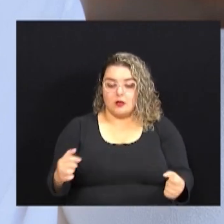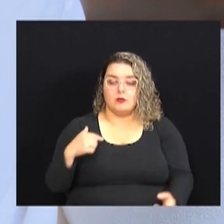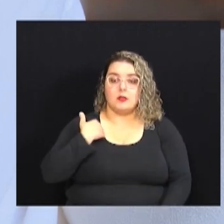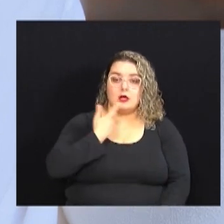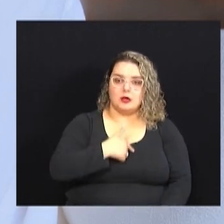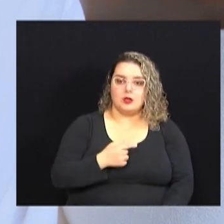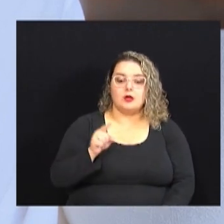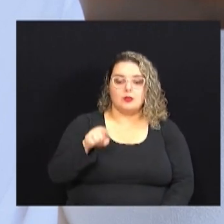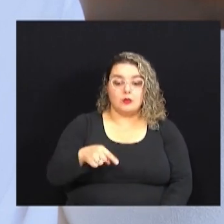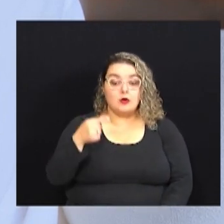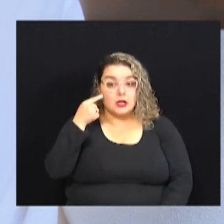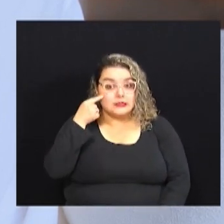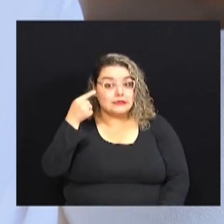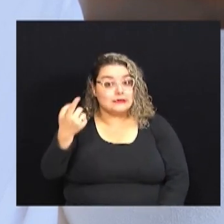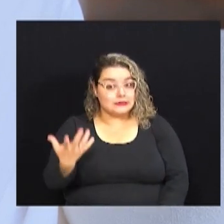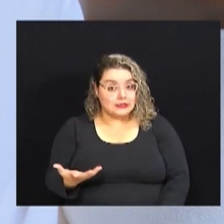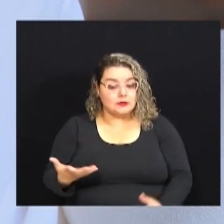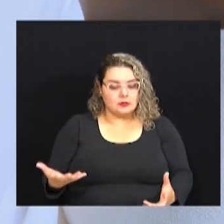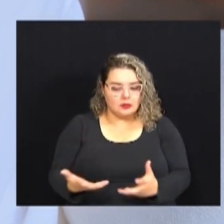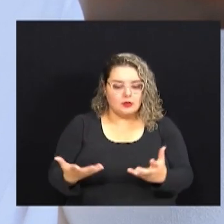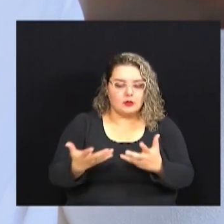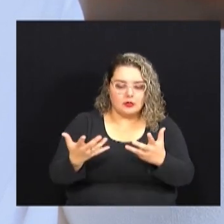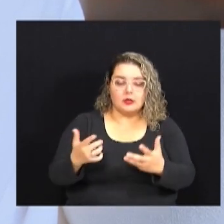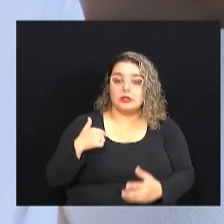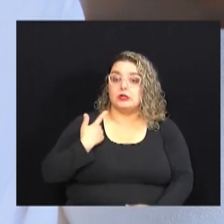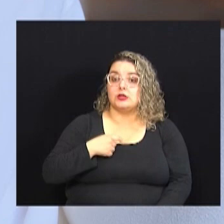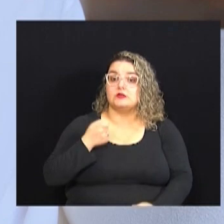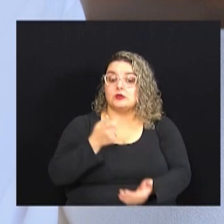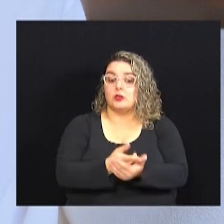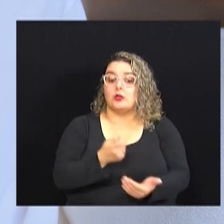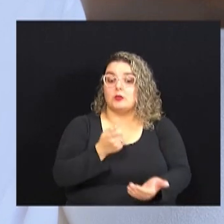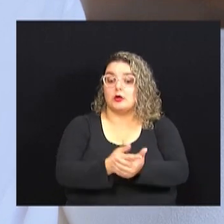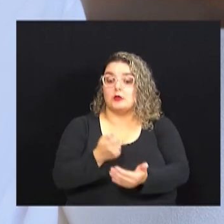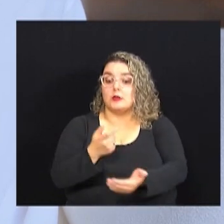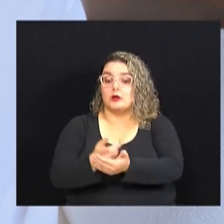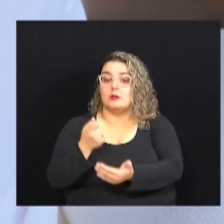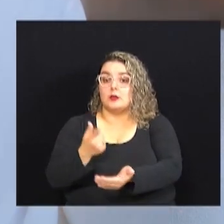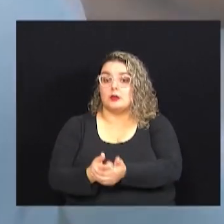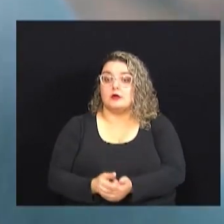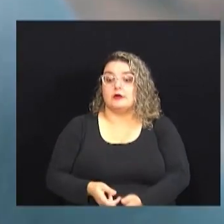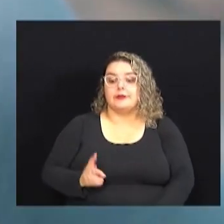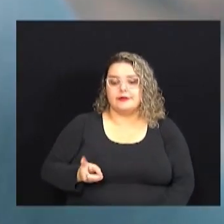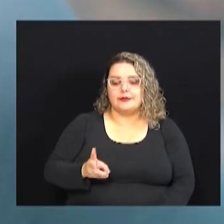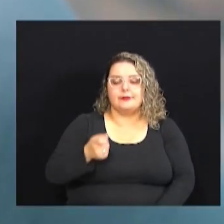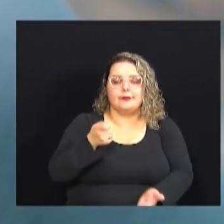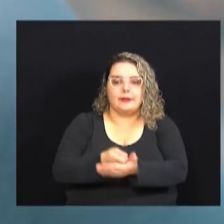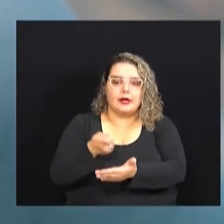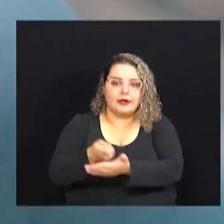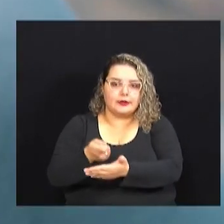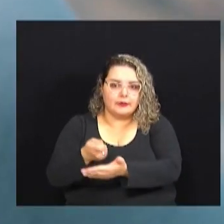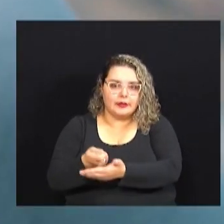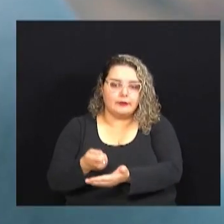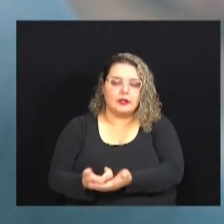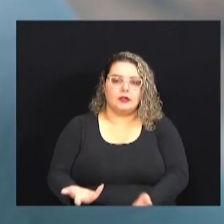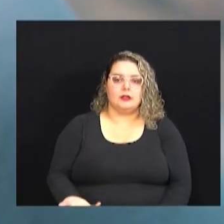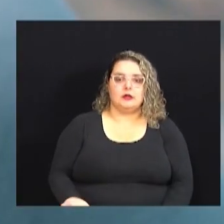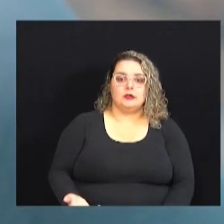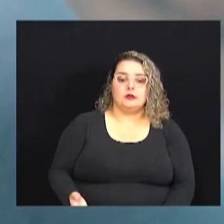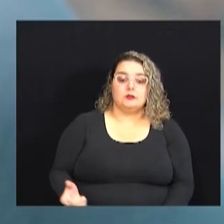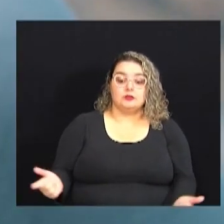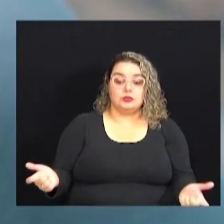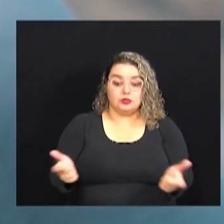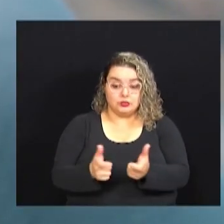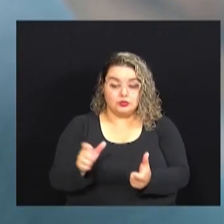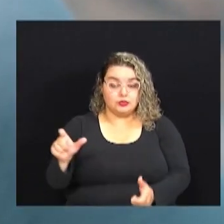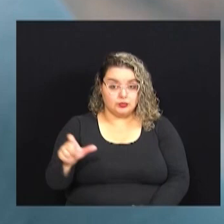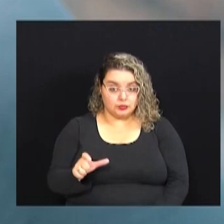gigantescos para nós com esse intuito de fomentar que a gente faça, né, compras e tudo mais. Então não faça novas compras, né? Procure reduzir